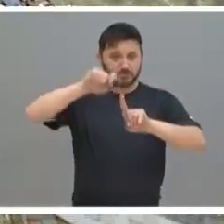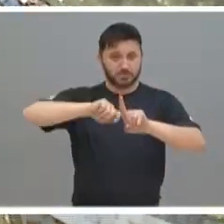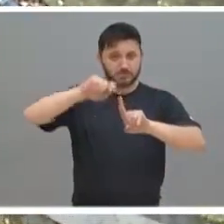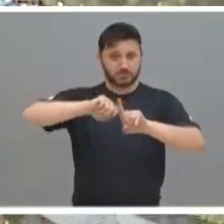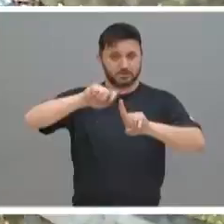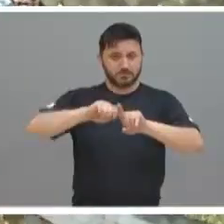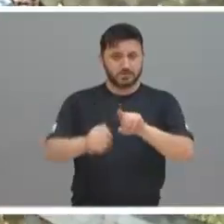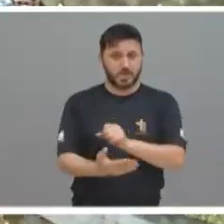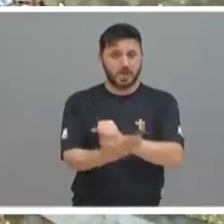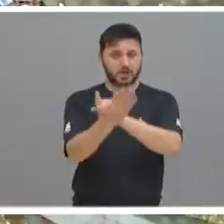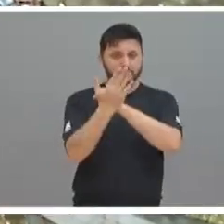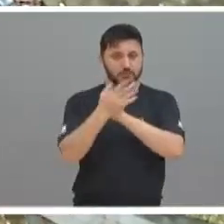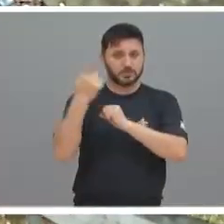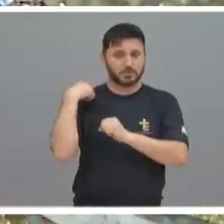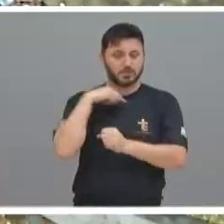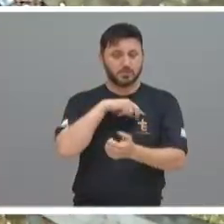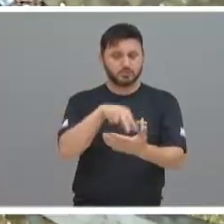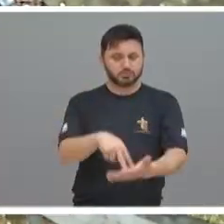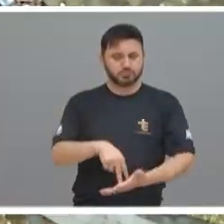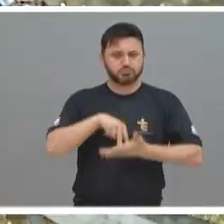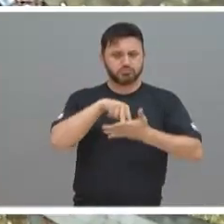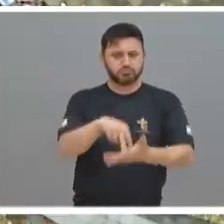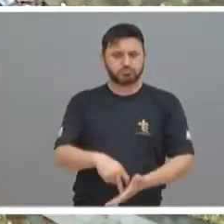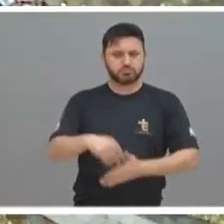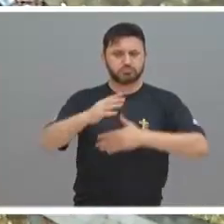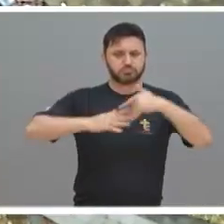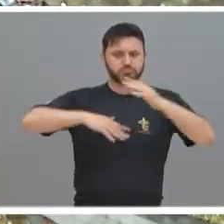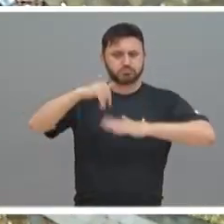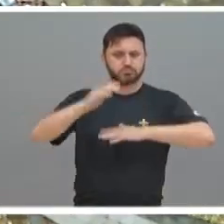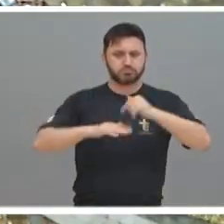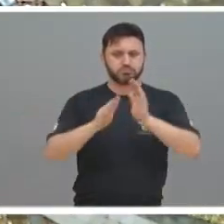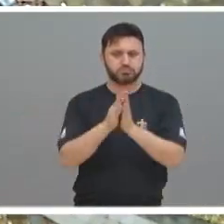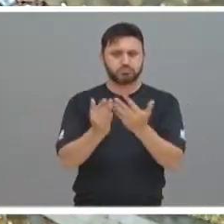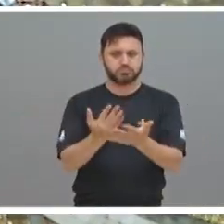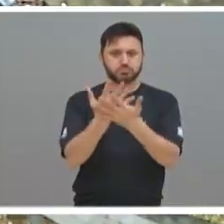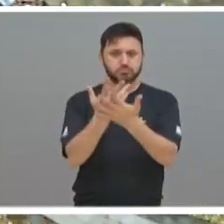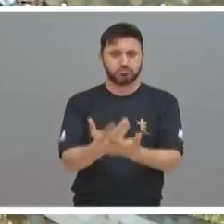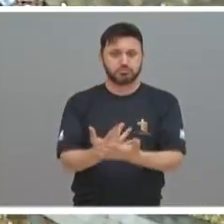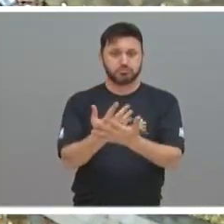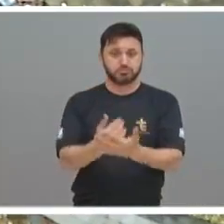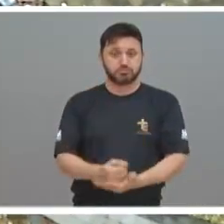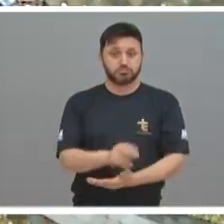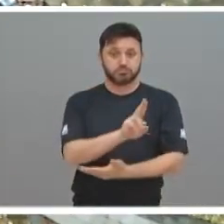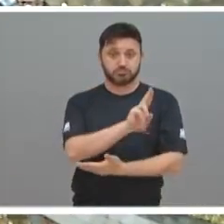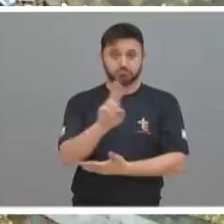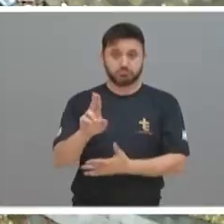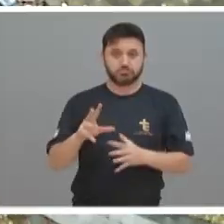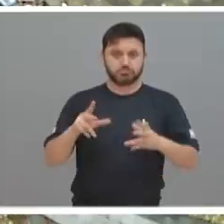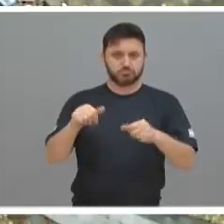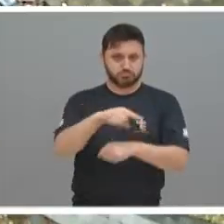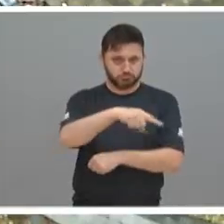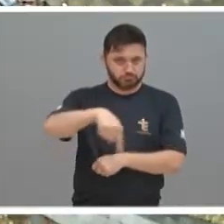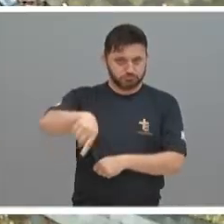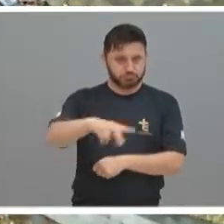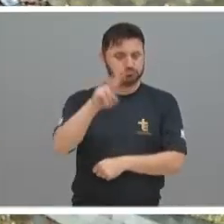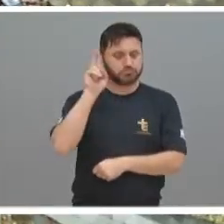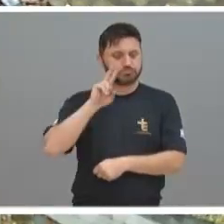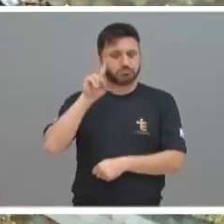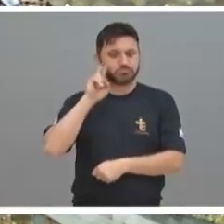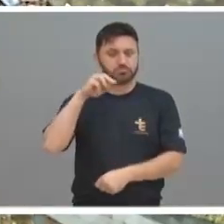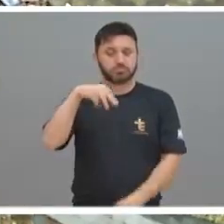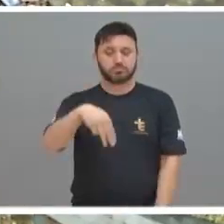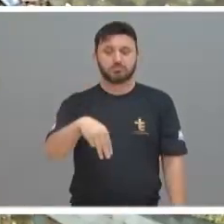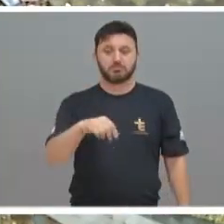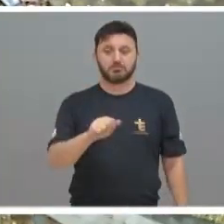levar adiante esta obra como associado, associada fiel. Citando esses, lembro todos: